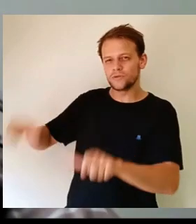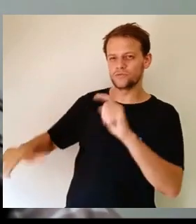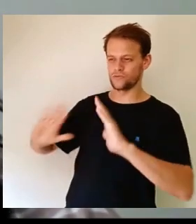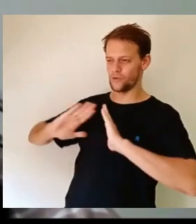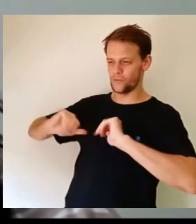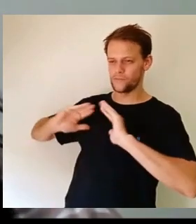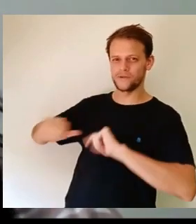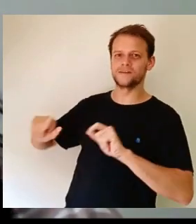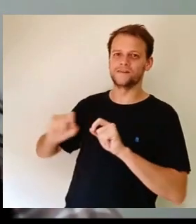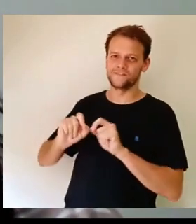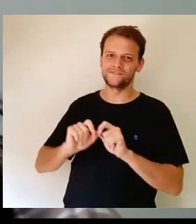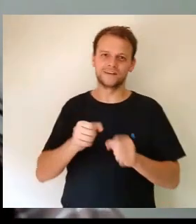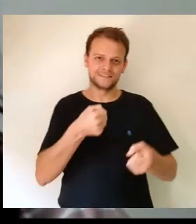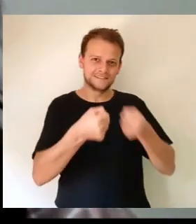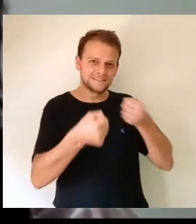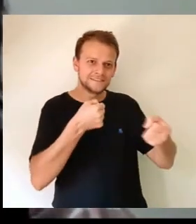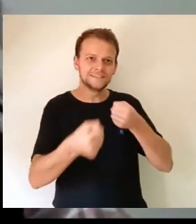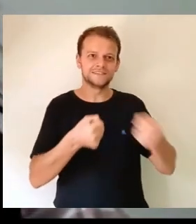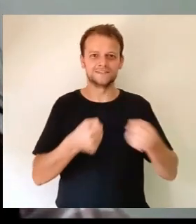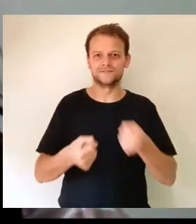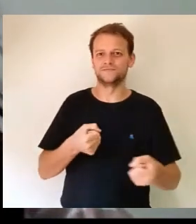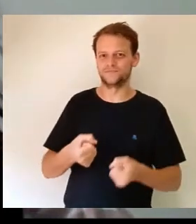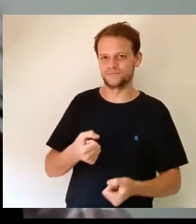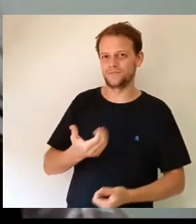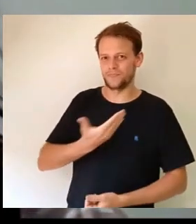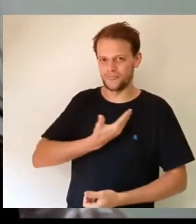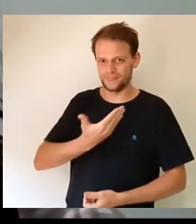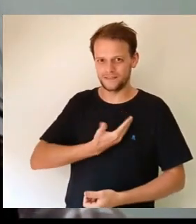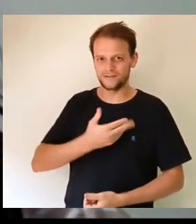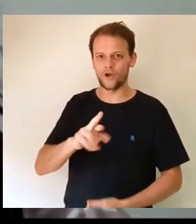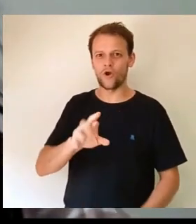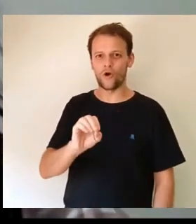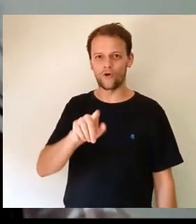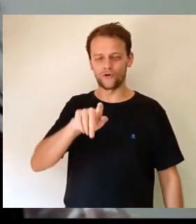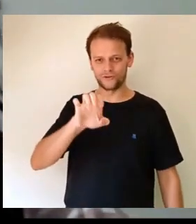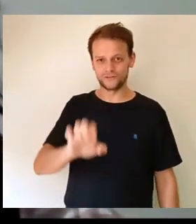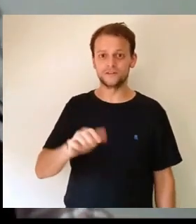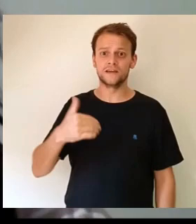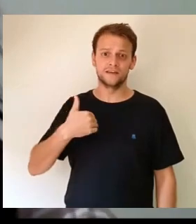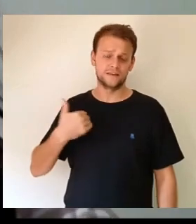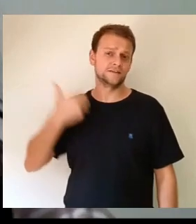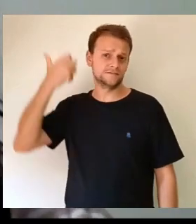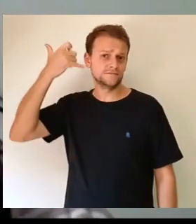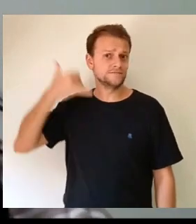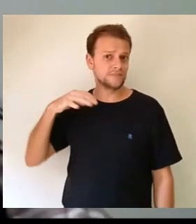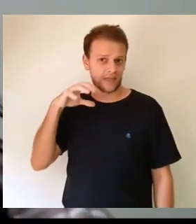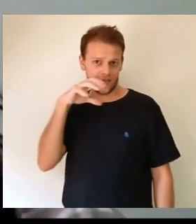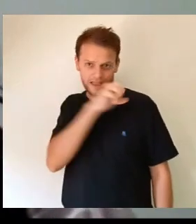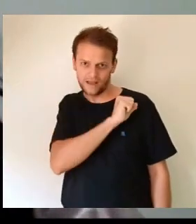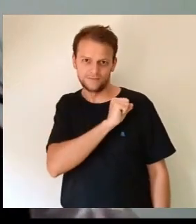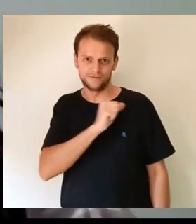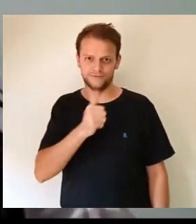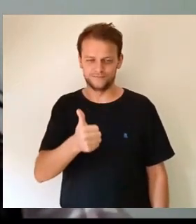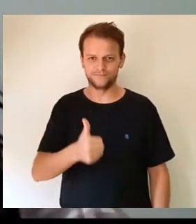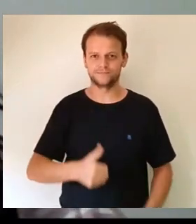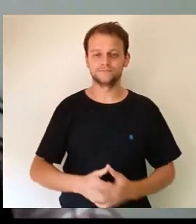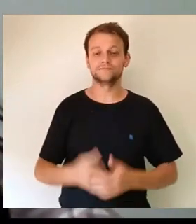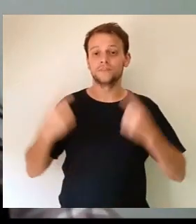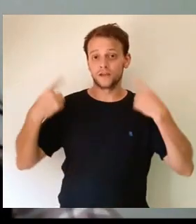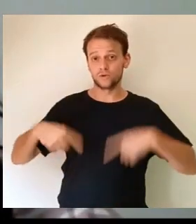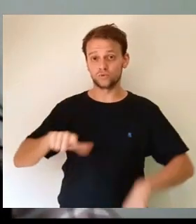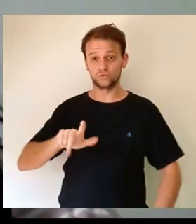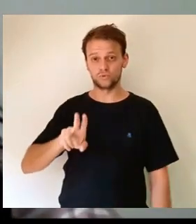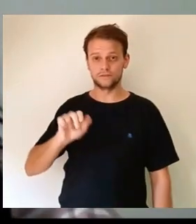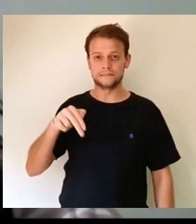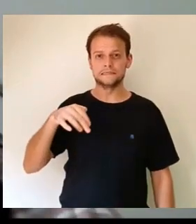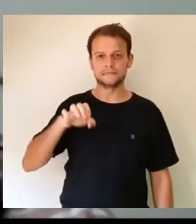Já me pediram para que eu fizesse uma entrevista com o Roger Sasaki. Vou fazer uma autodescrição breve e depois vou pedir para o Roger também fazer